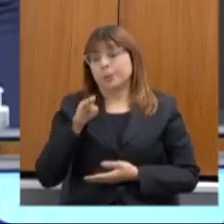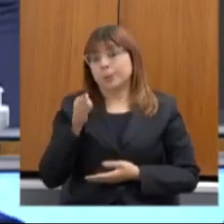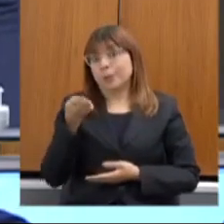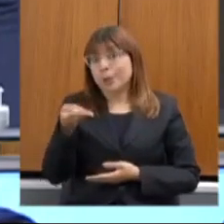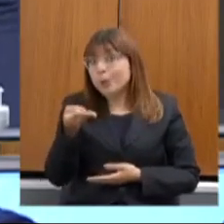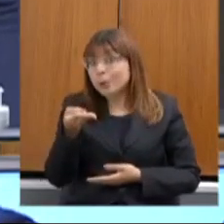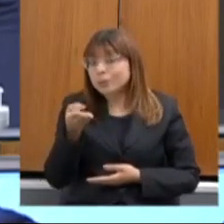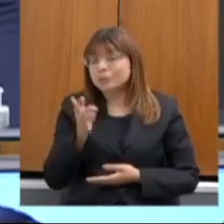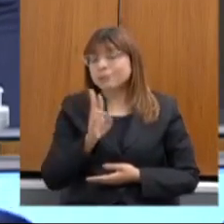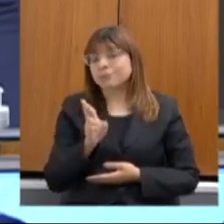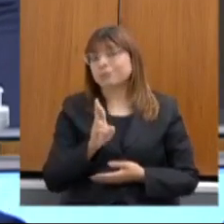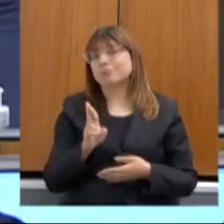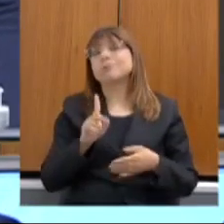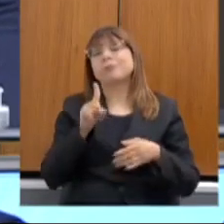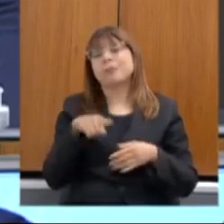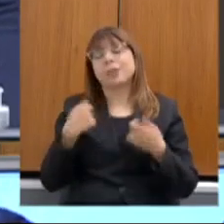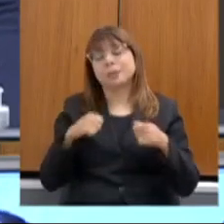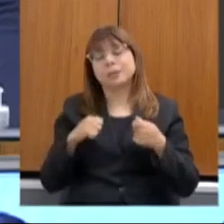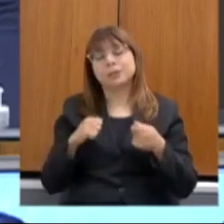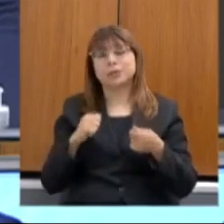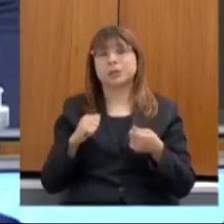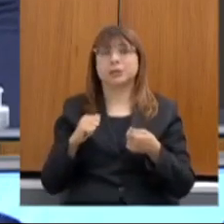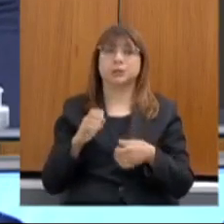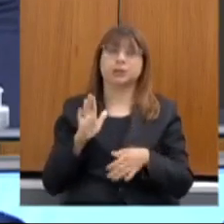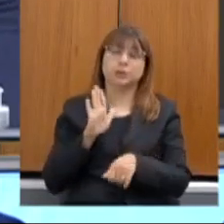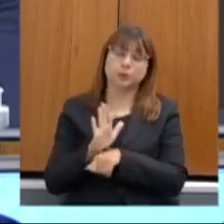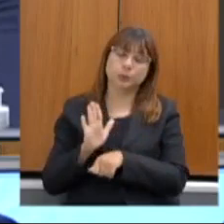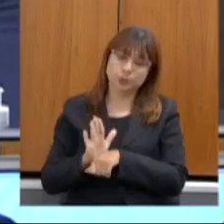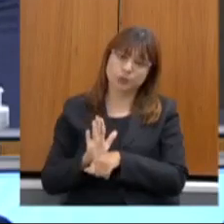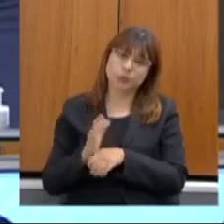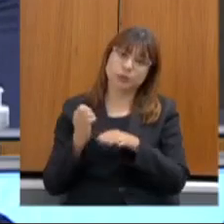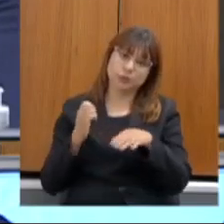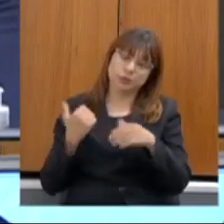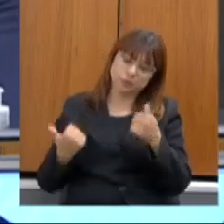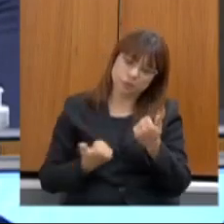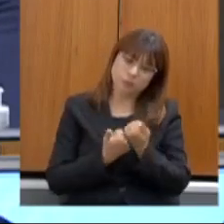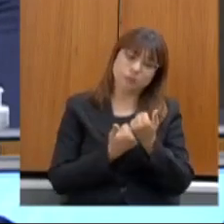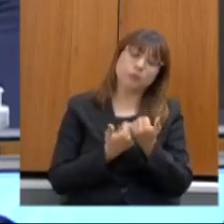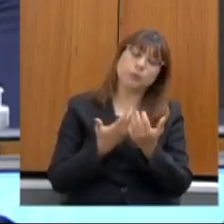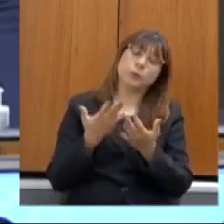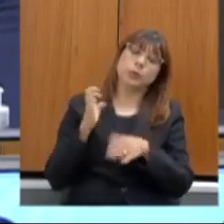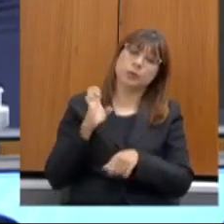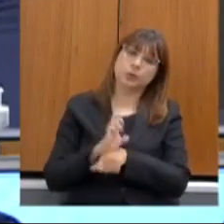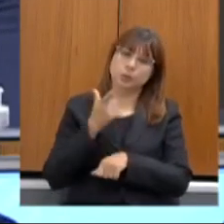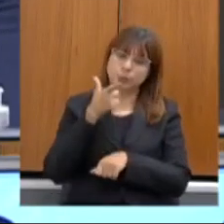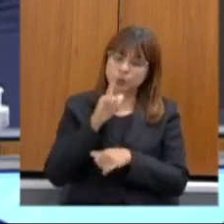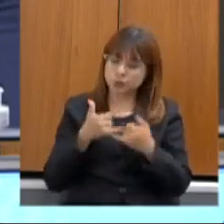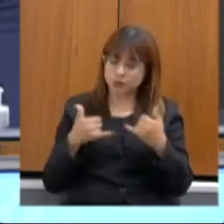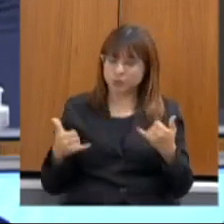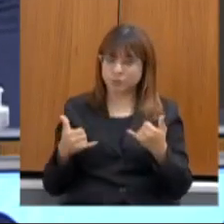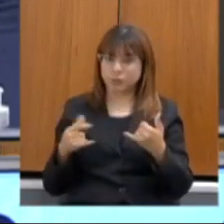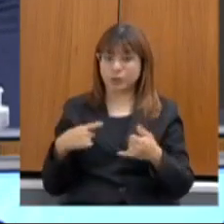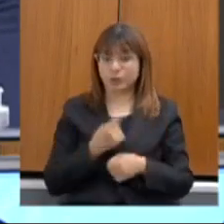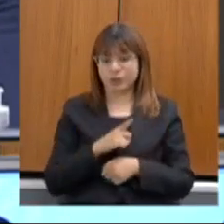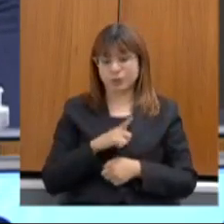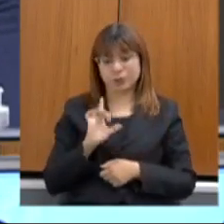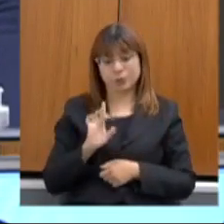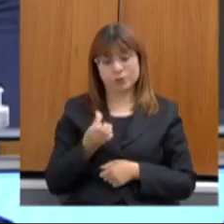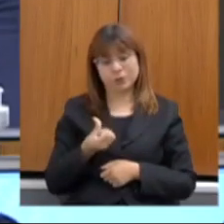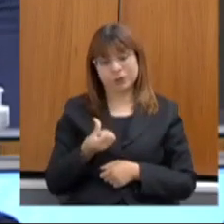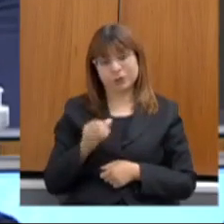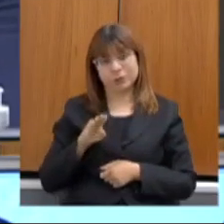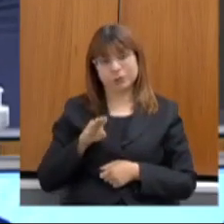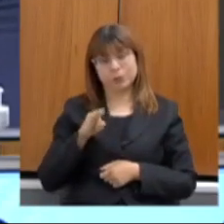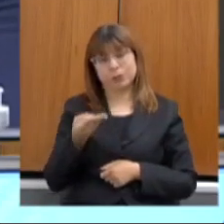para cobrir Todo o estado e temos um estado muito diferente em disponibilidade de energia só temos seis bilhões